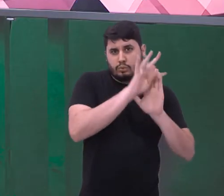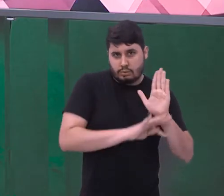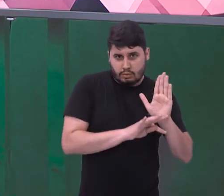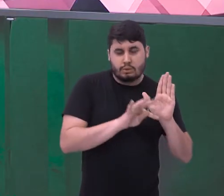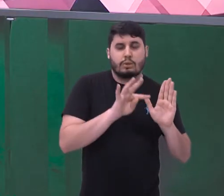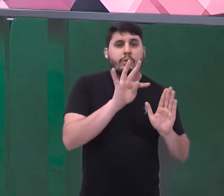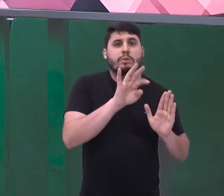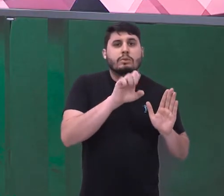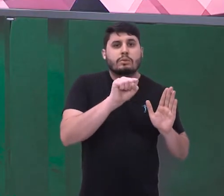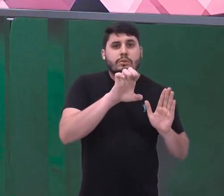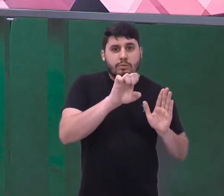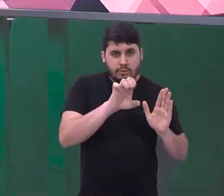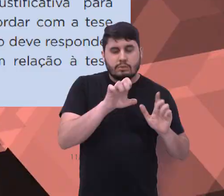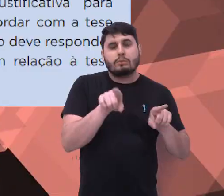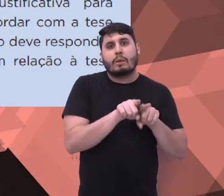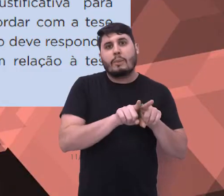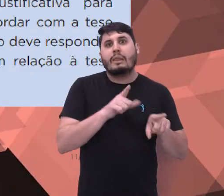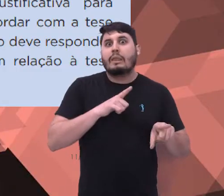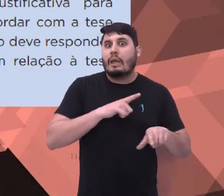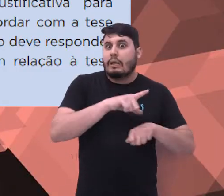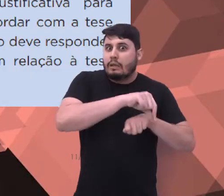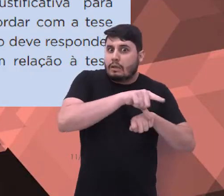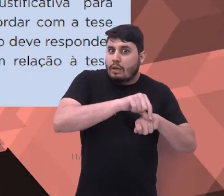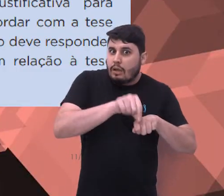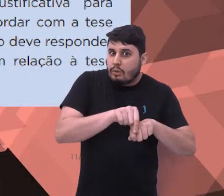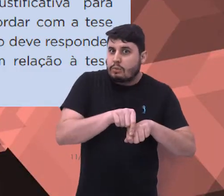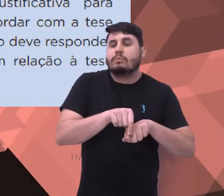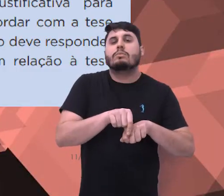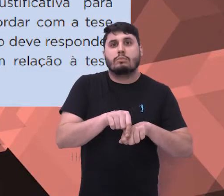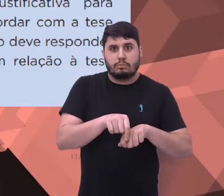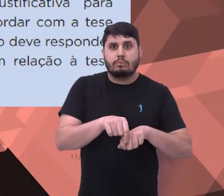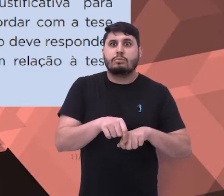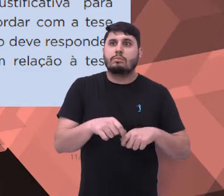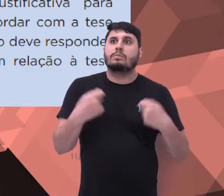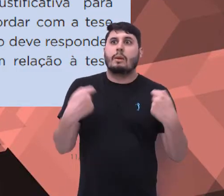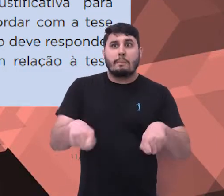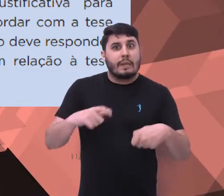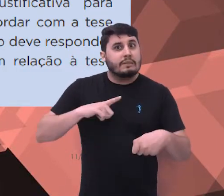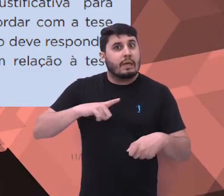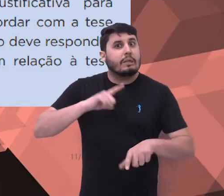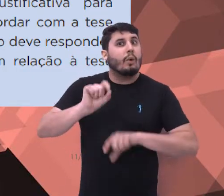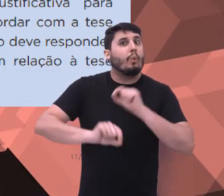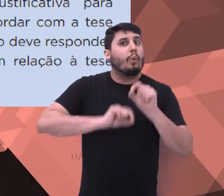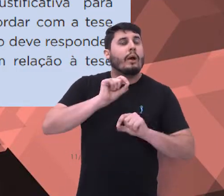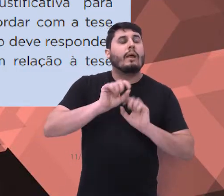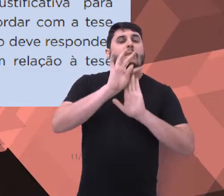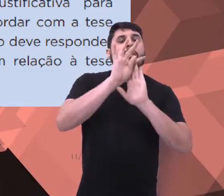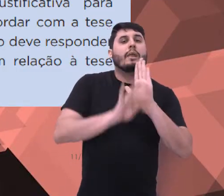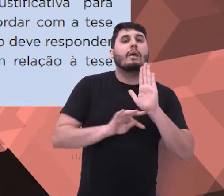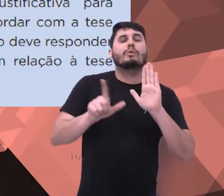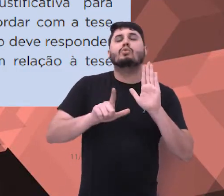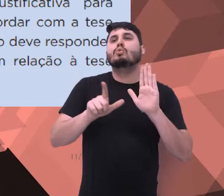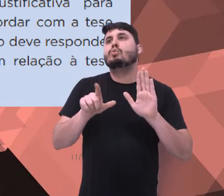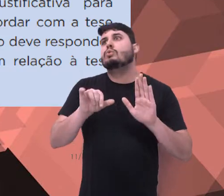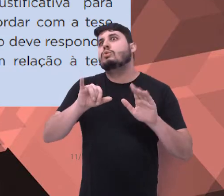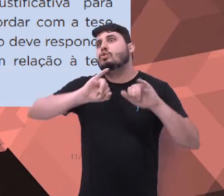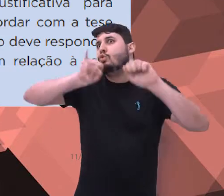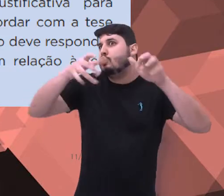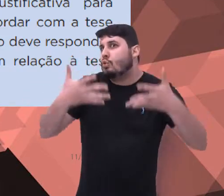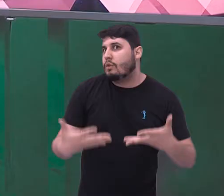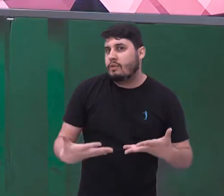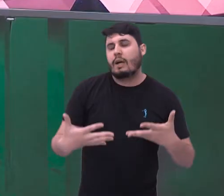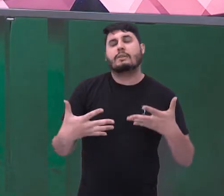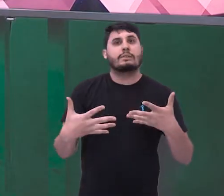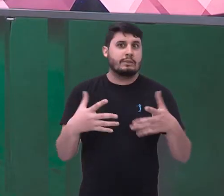lá nas outras aulas. A gente viu que tem que apresentar a tese e desenvolver justificativas que virão em formas de